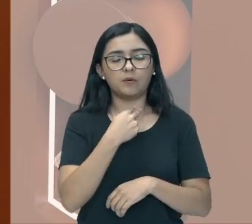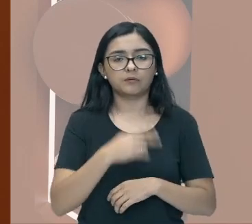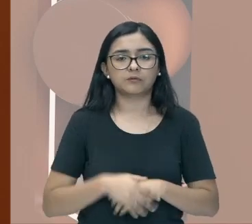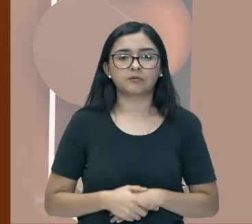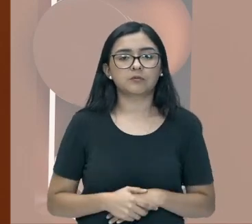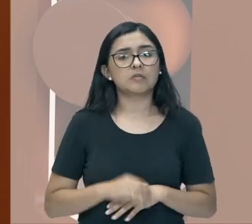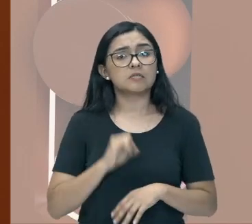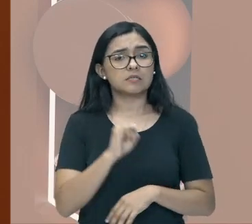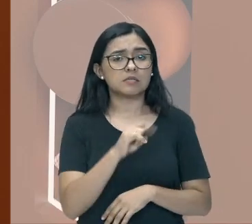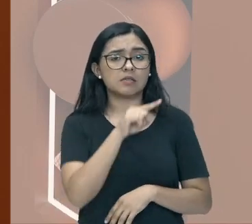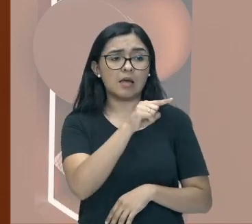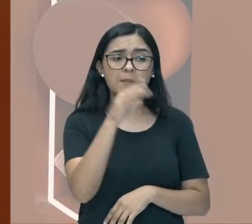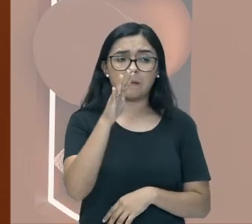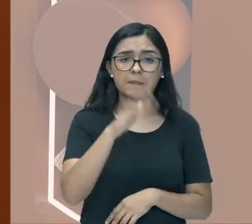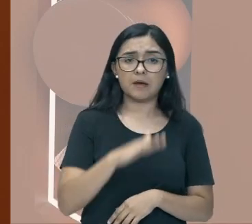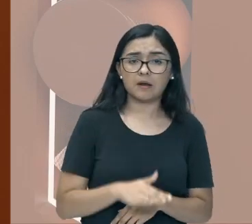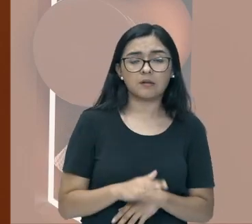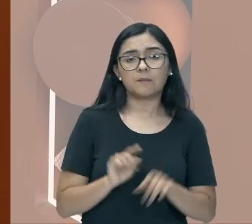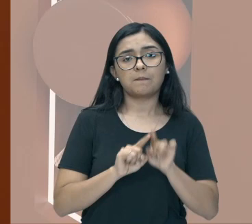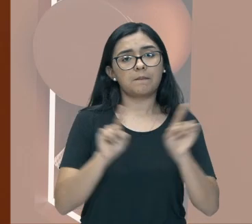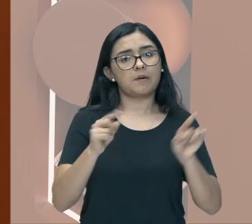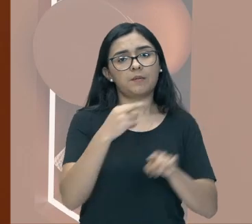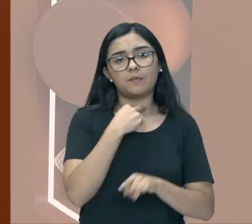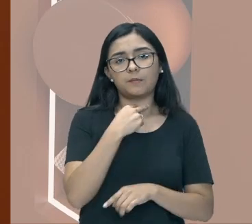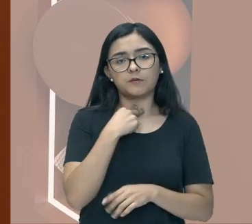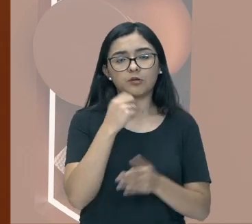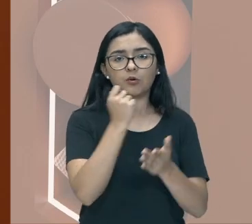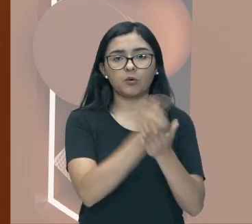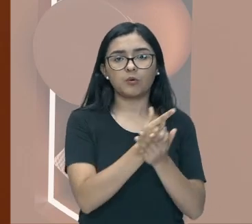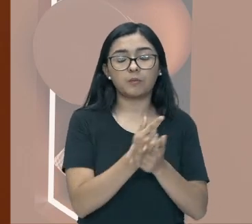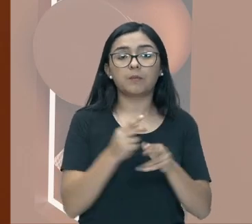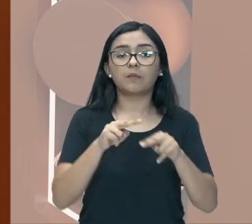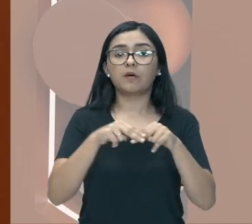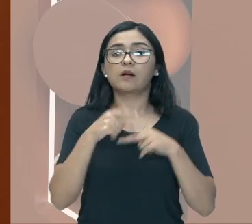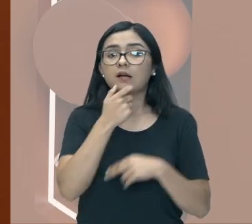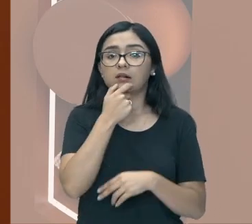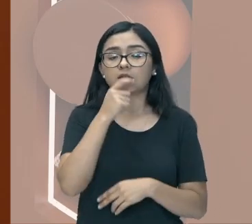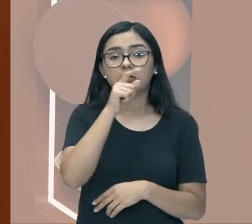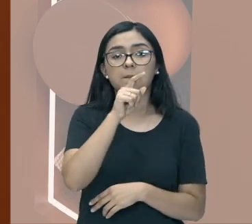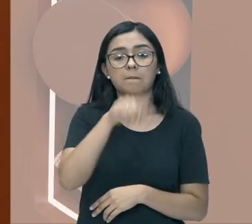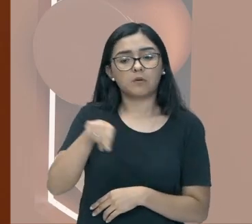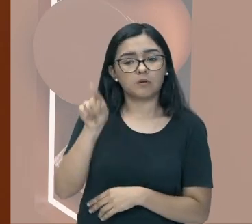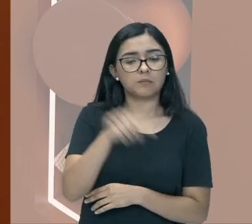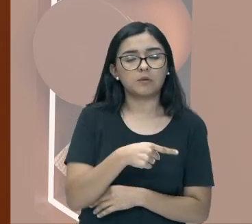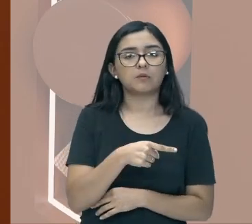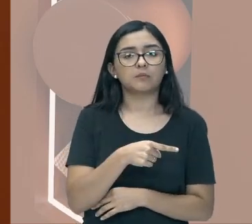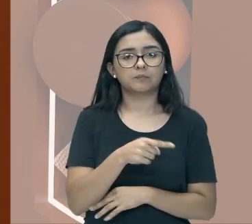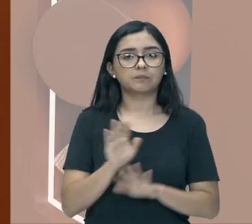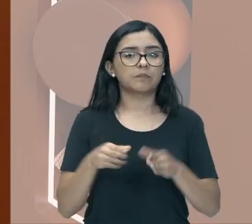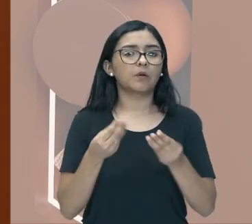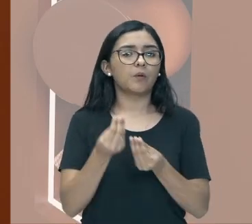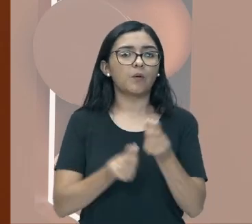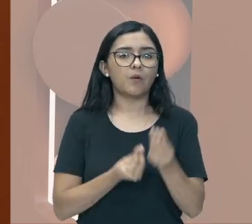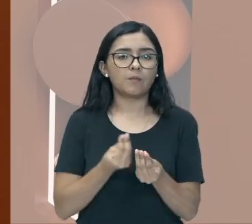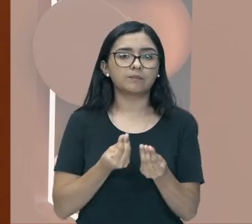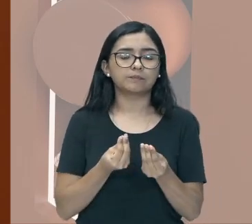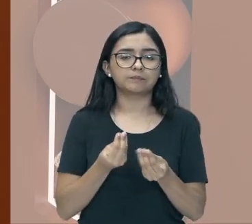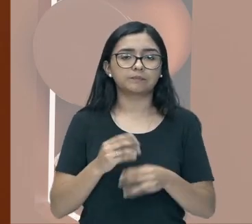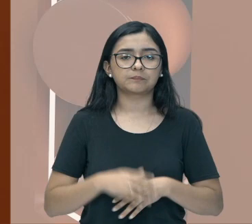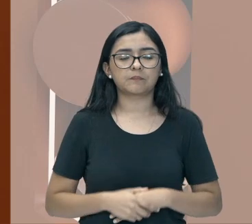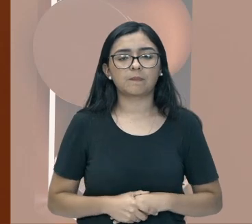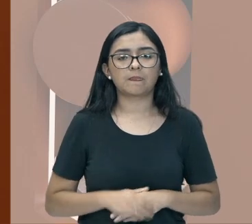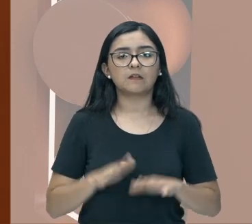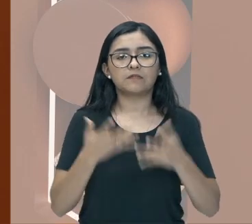mais barato, os colonos não podiam comprar, porque a Inglaterra proibia. Imagina, como é que os caras vão aceitar pagar mais caro,